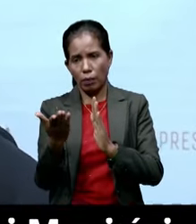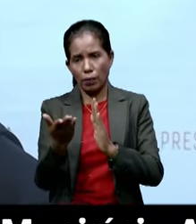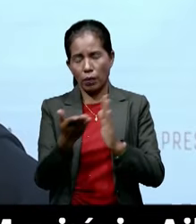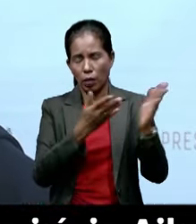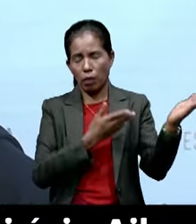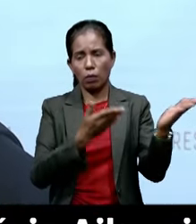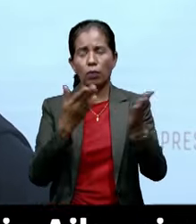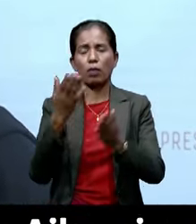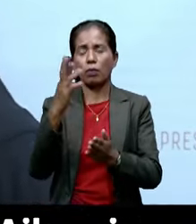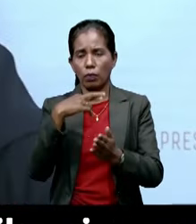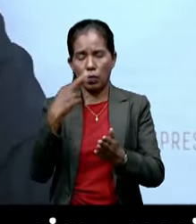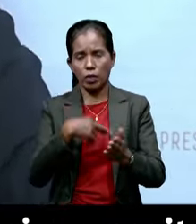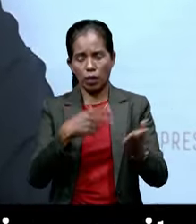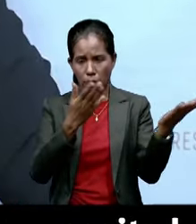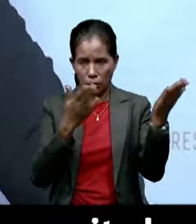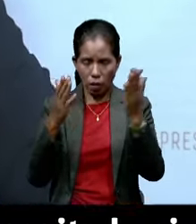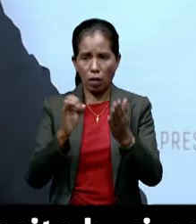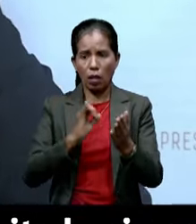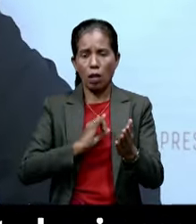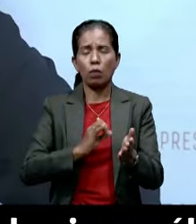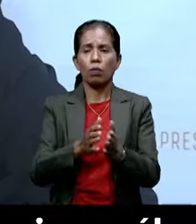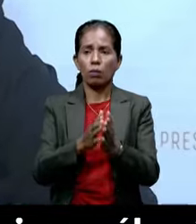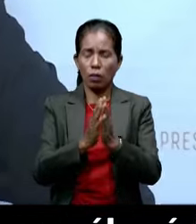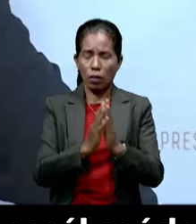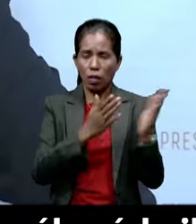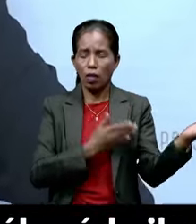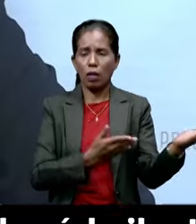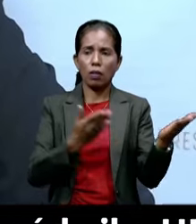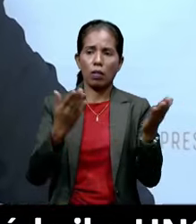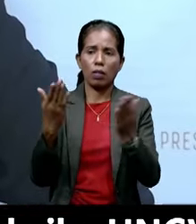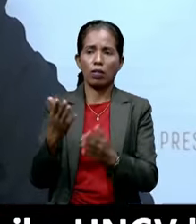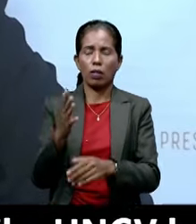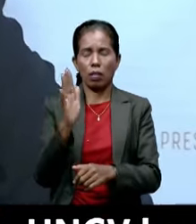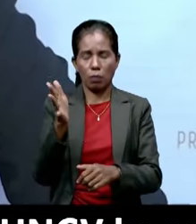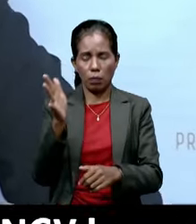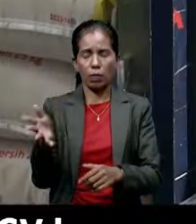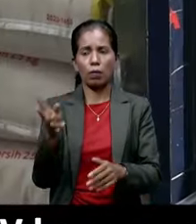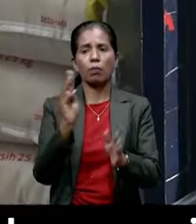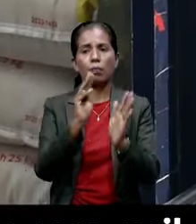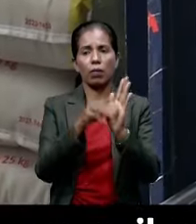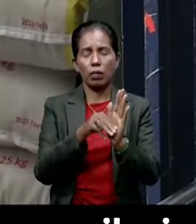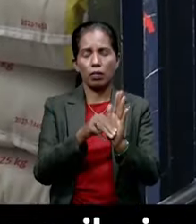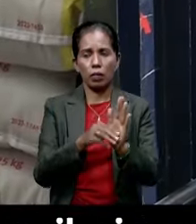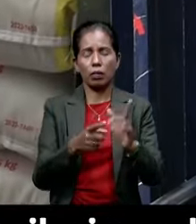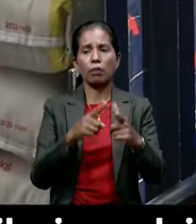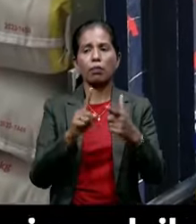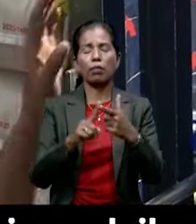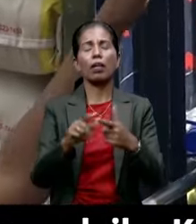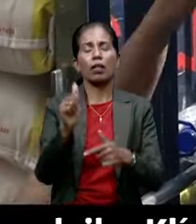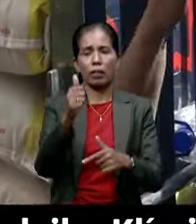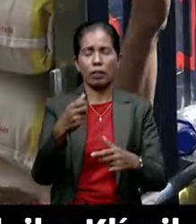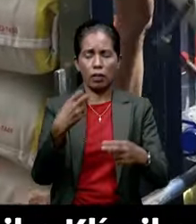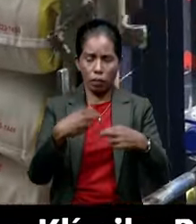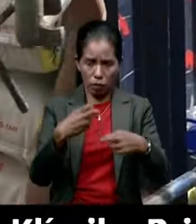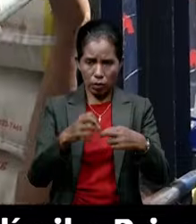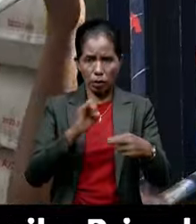importador e de gari ha husugari ou ha importa 50 toneladas mas afinal 10 difícil ha